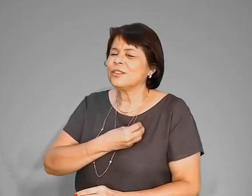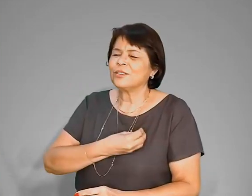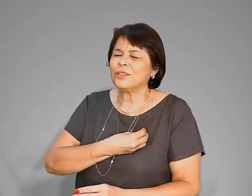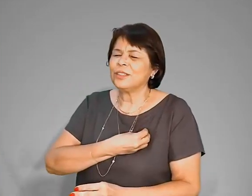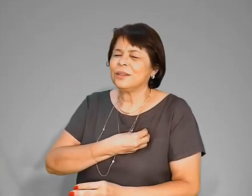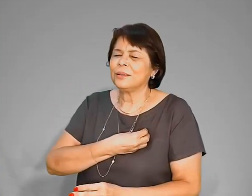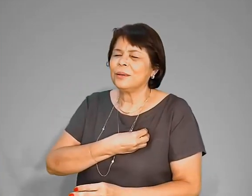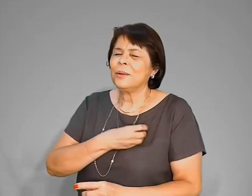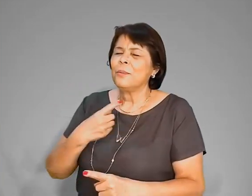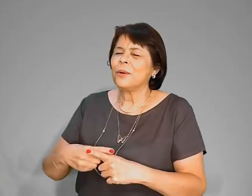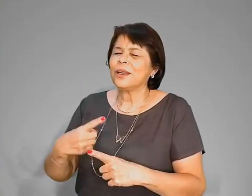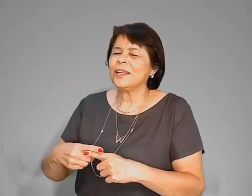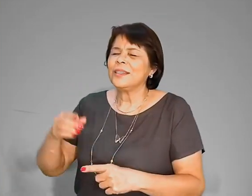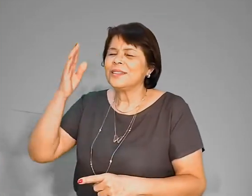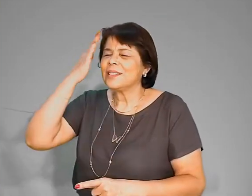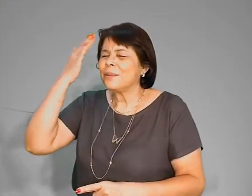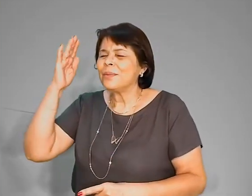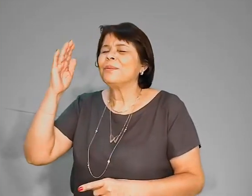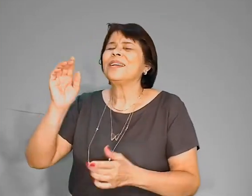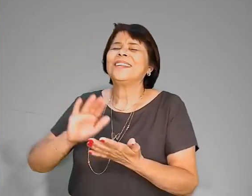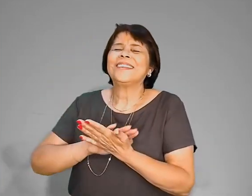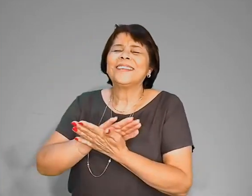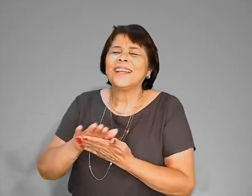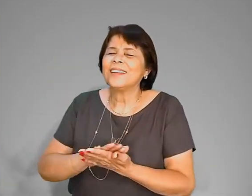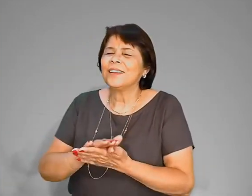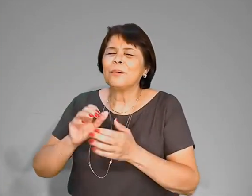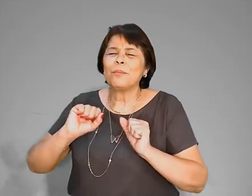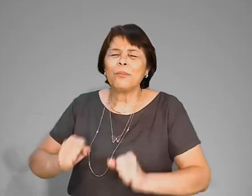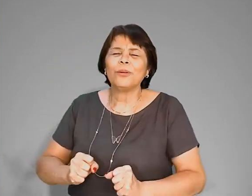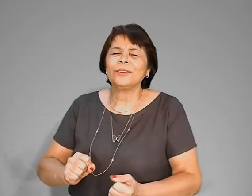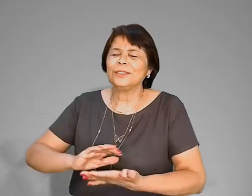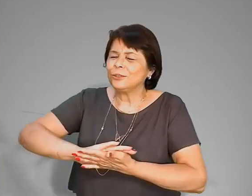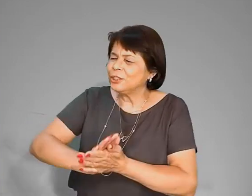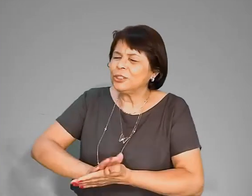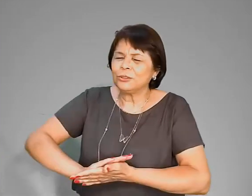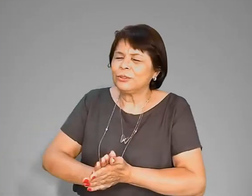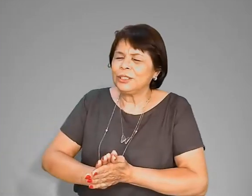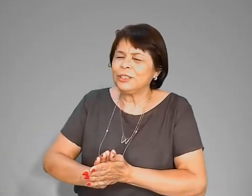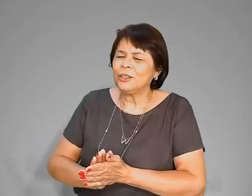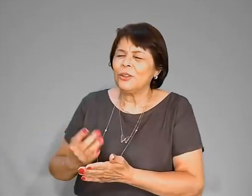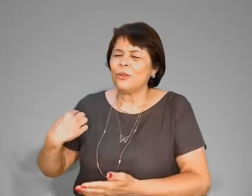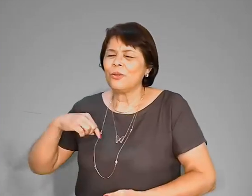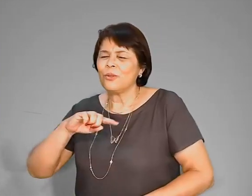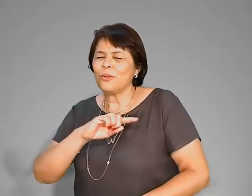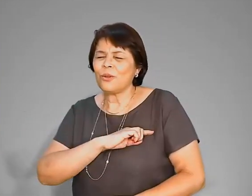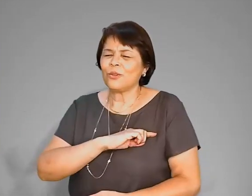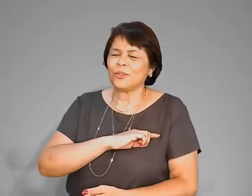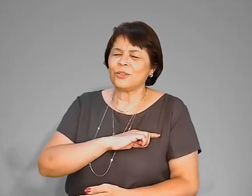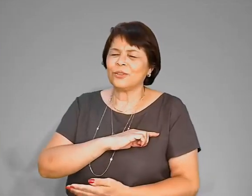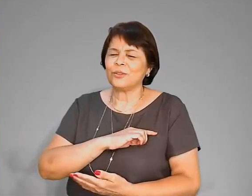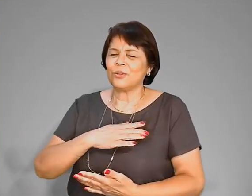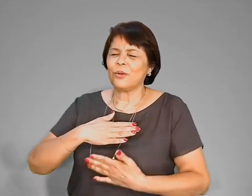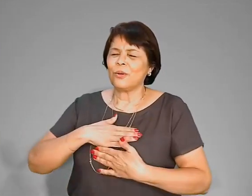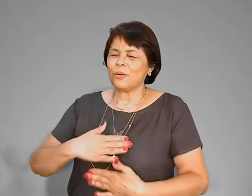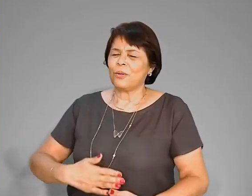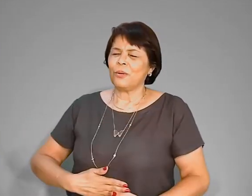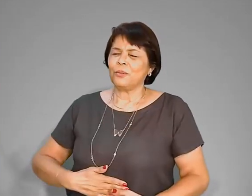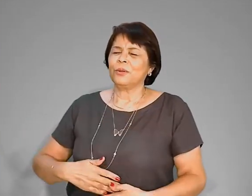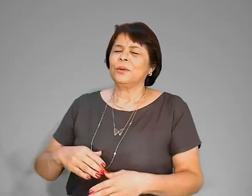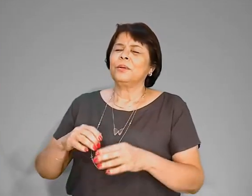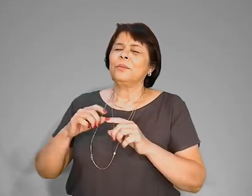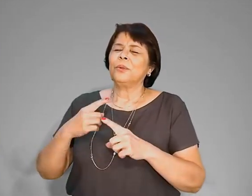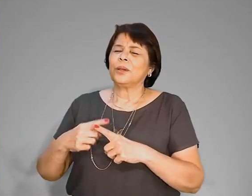podem destruir a rocha dos séculos que é Cristo. Que os nossos pés estejam bem firmados e estejamos prontos